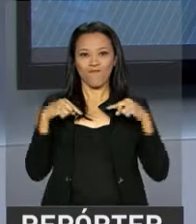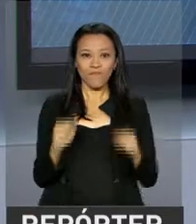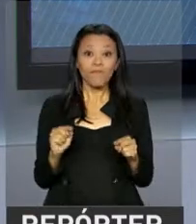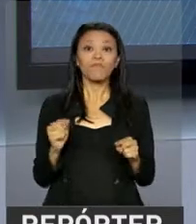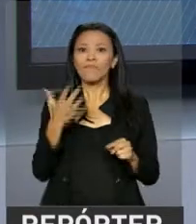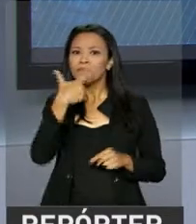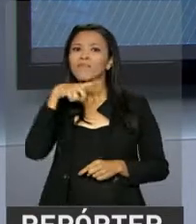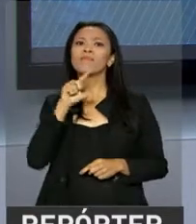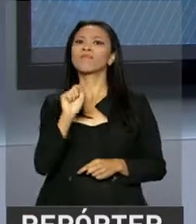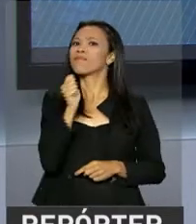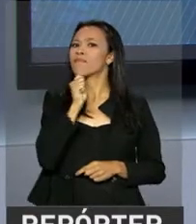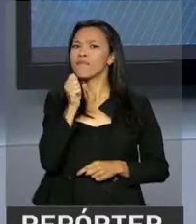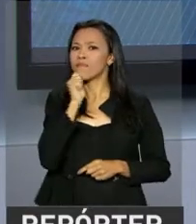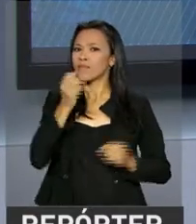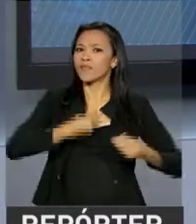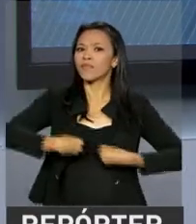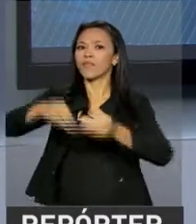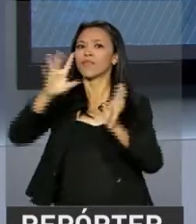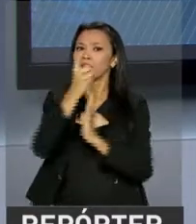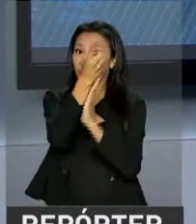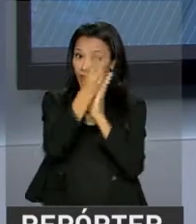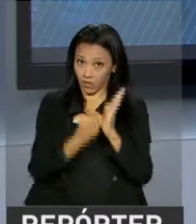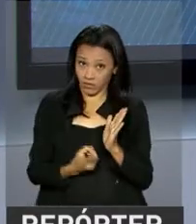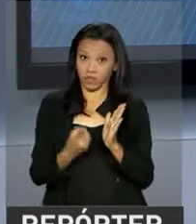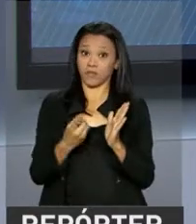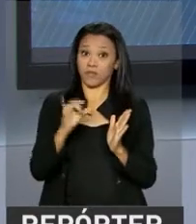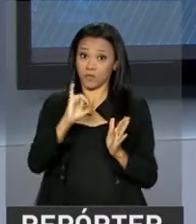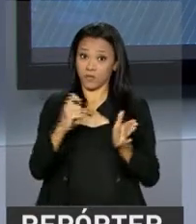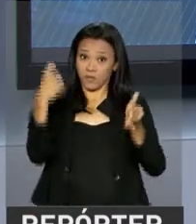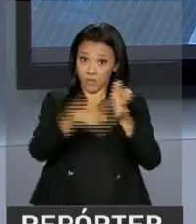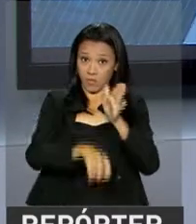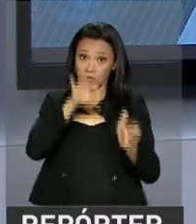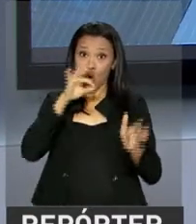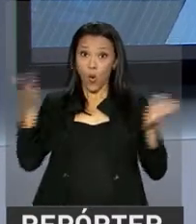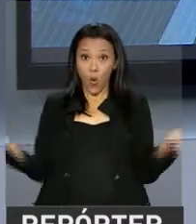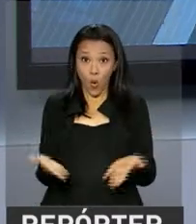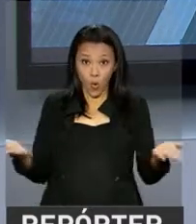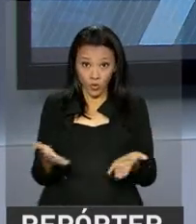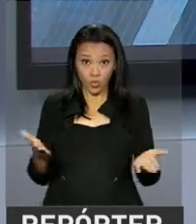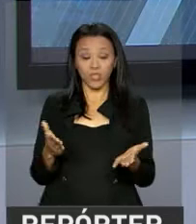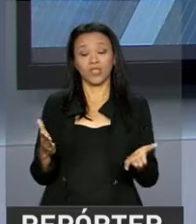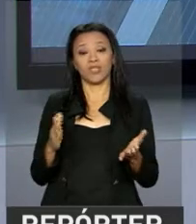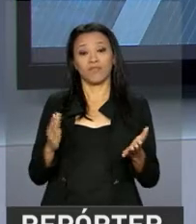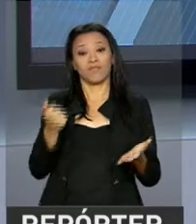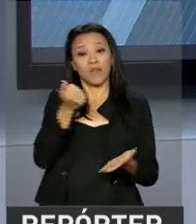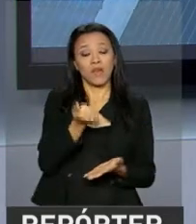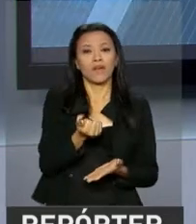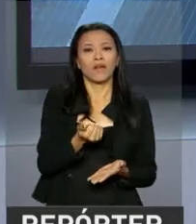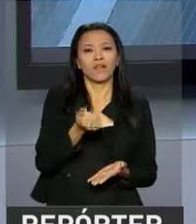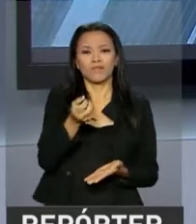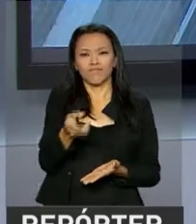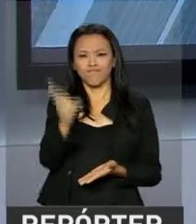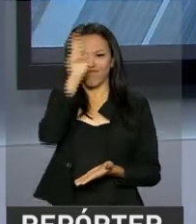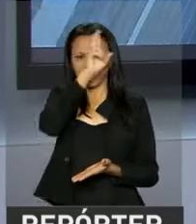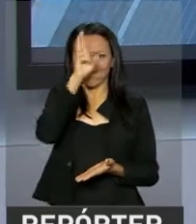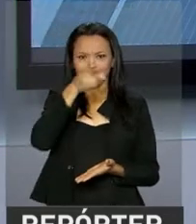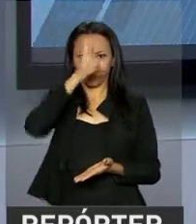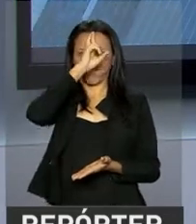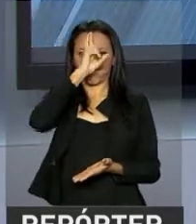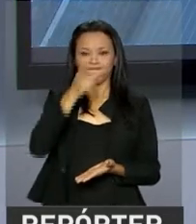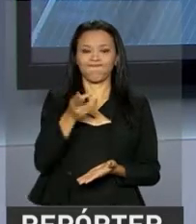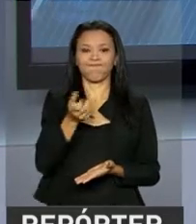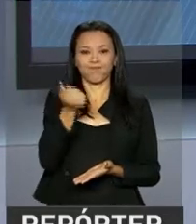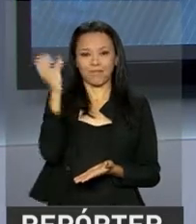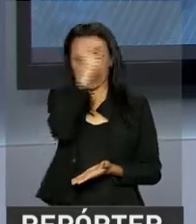para quem ainda não enviou termina hoje à meia noite o prazo para a entrega da declaração do imposto de renda